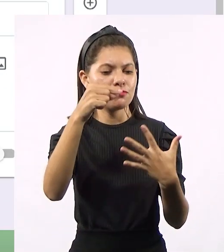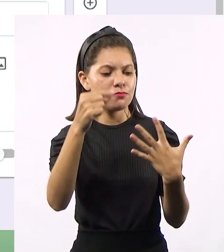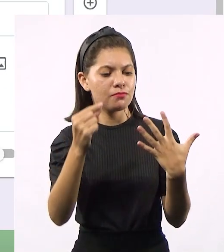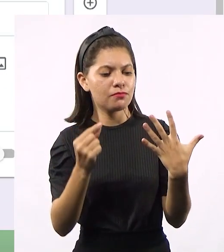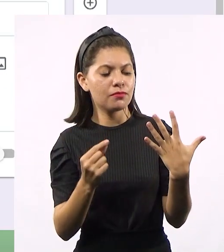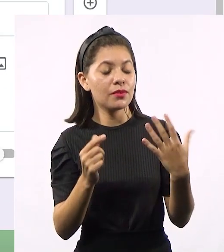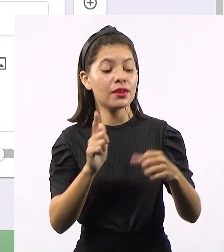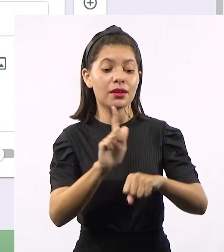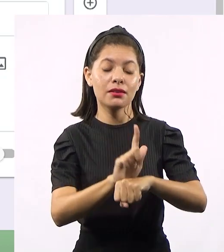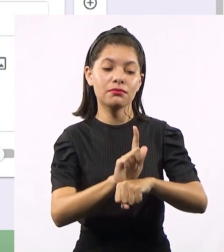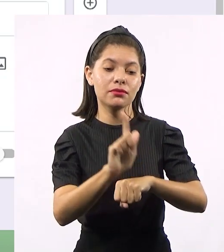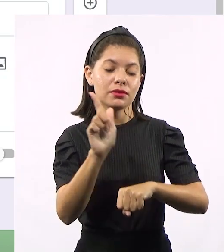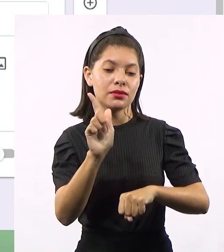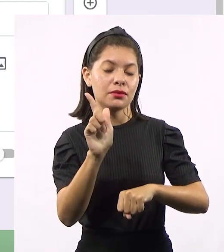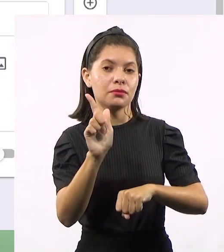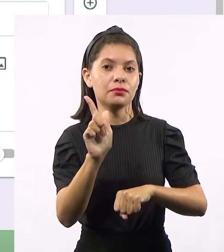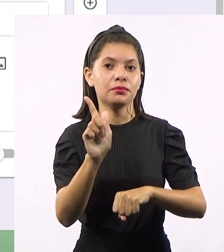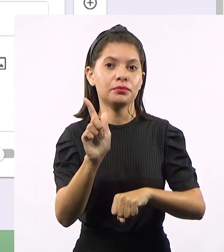Graduação.